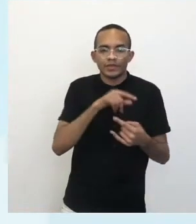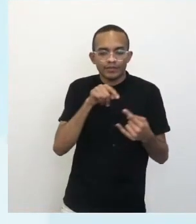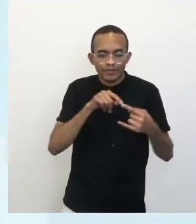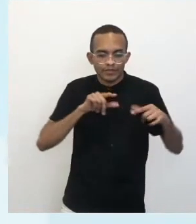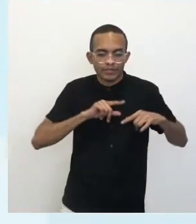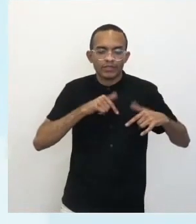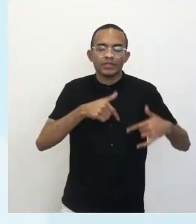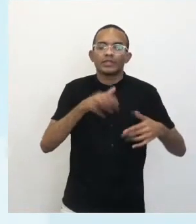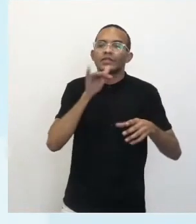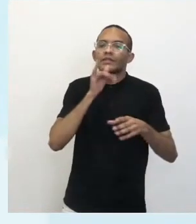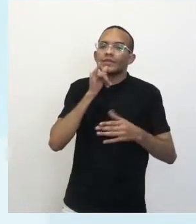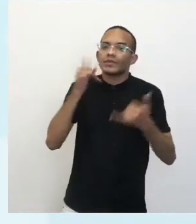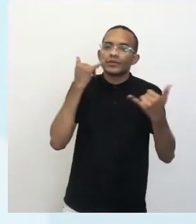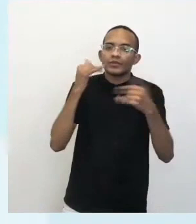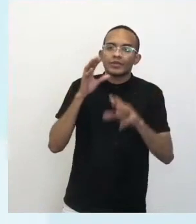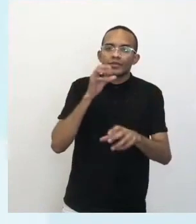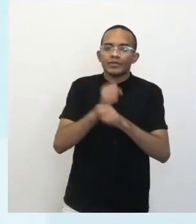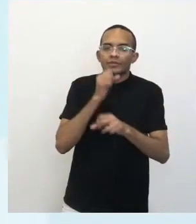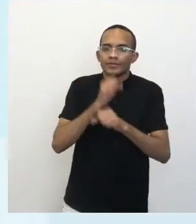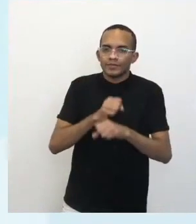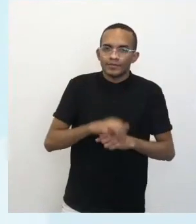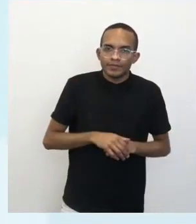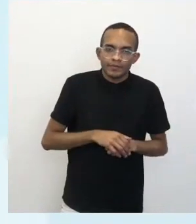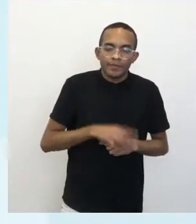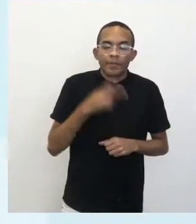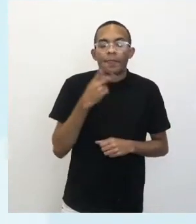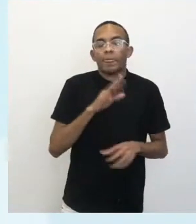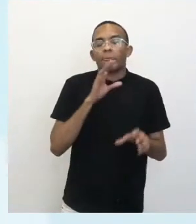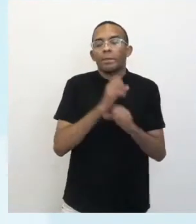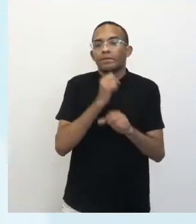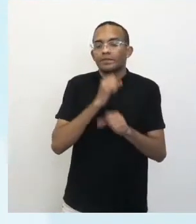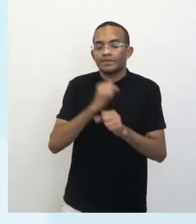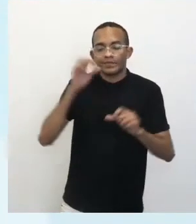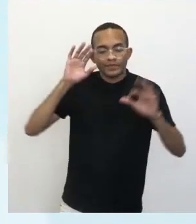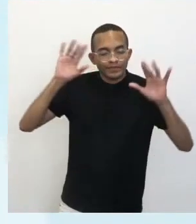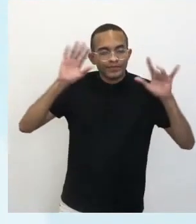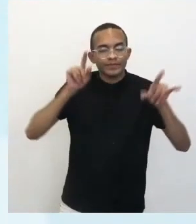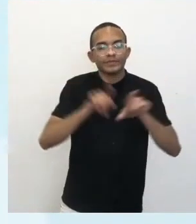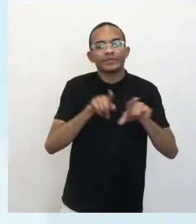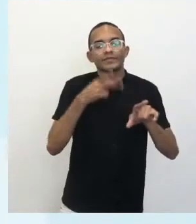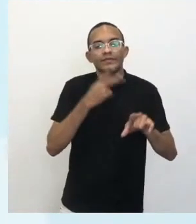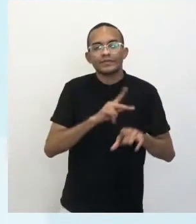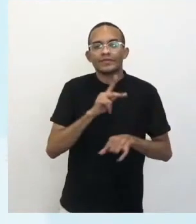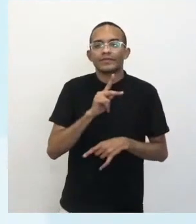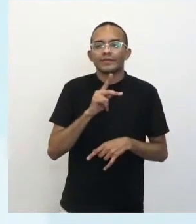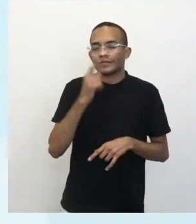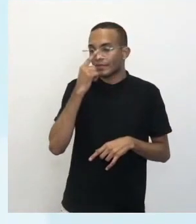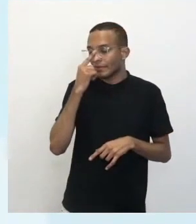de coleta de materiais. Né? Esse levantamento de hipóteses, na verdade, ele é